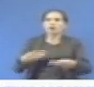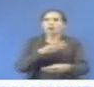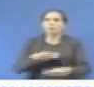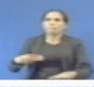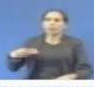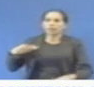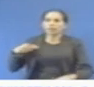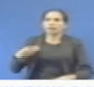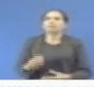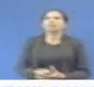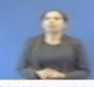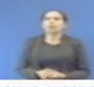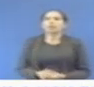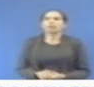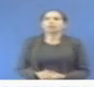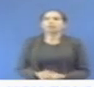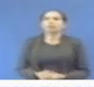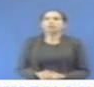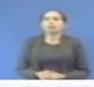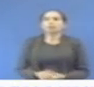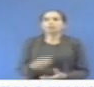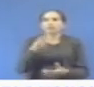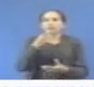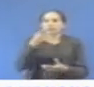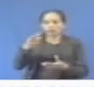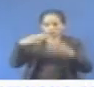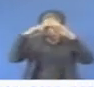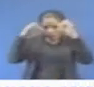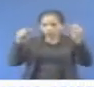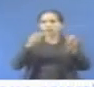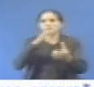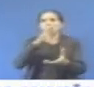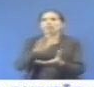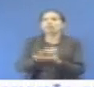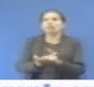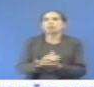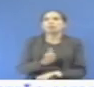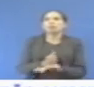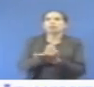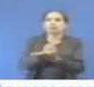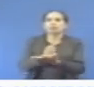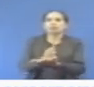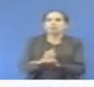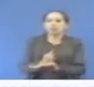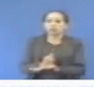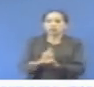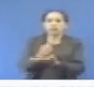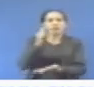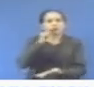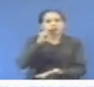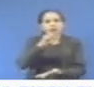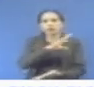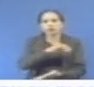Balide Raihun. Cidália Nobre Guterres Actuir, apoio solidariedade, né, motiva foi ensaio feito no